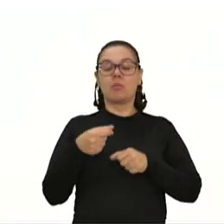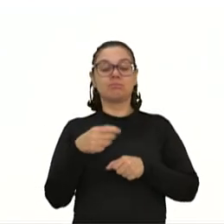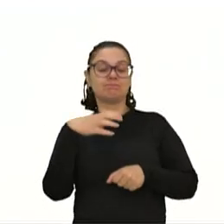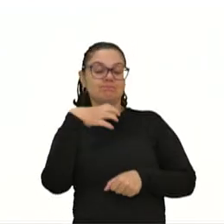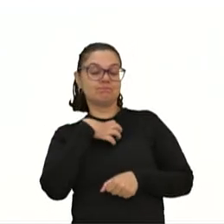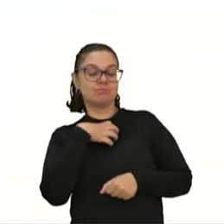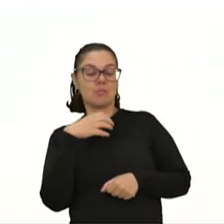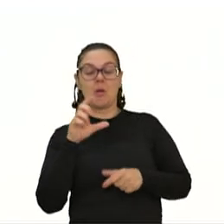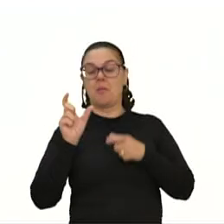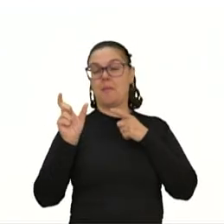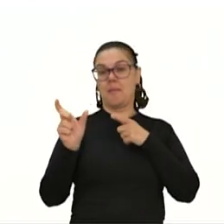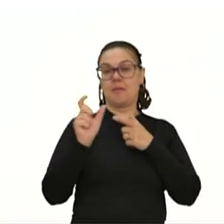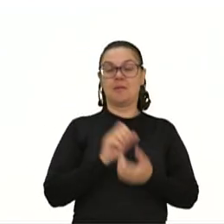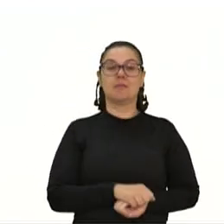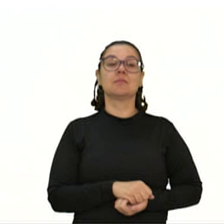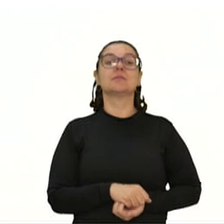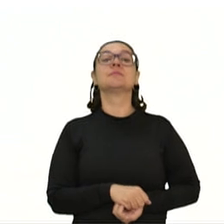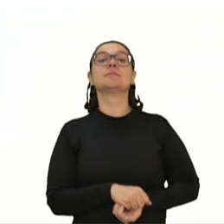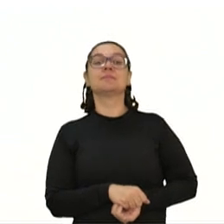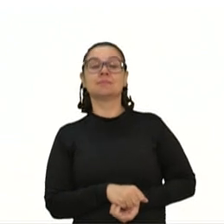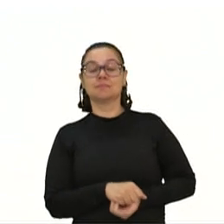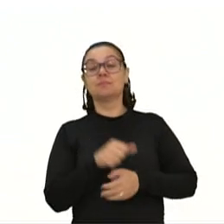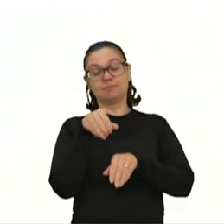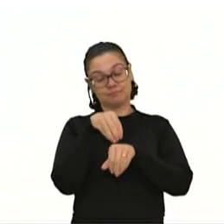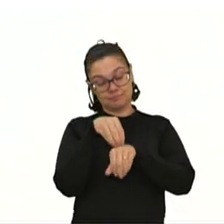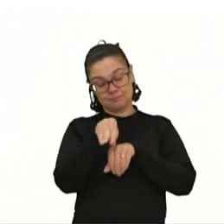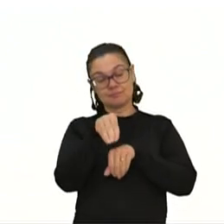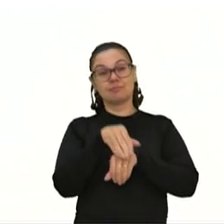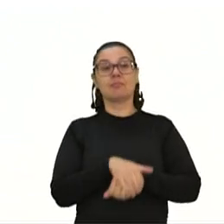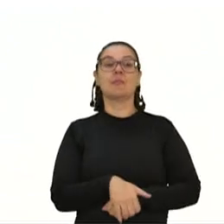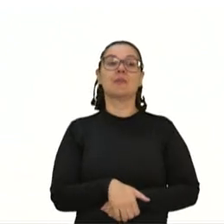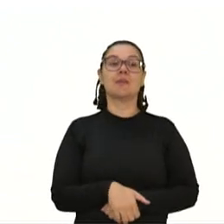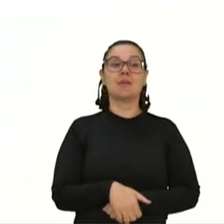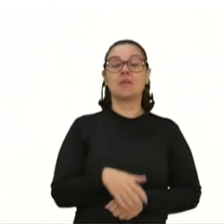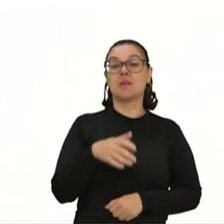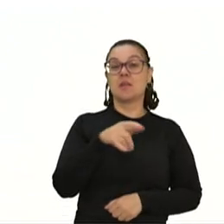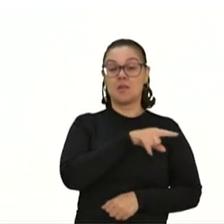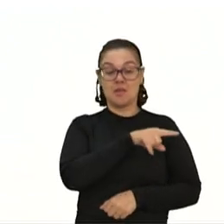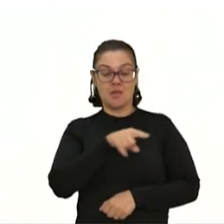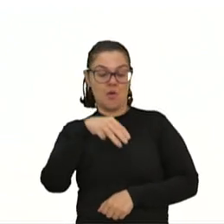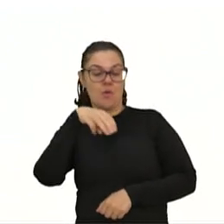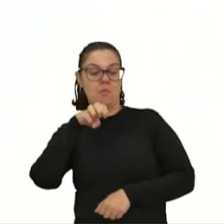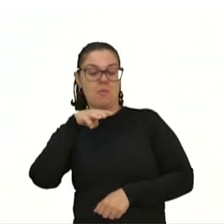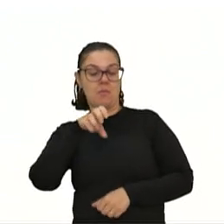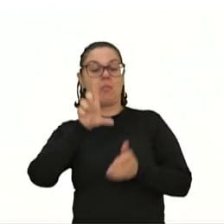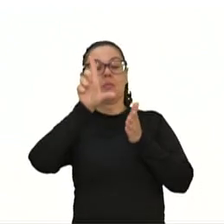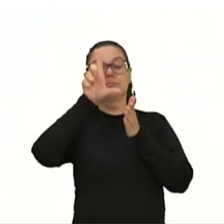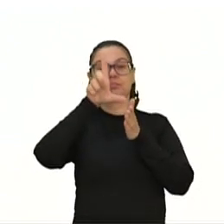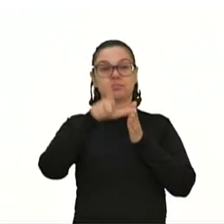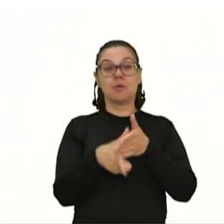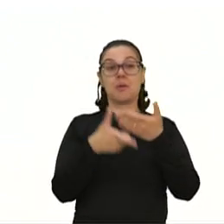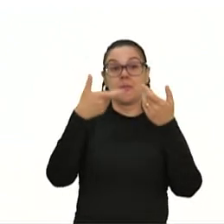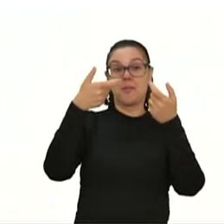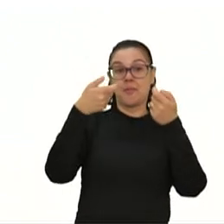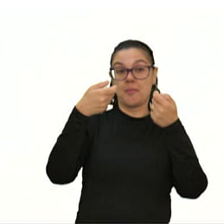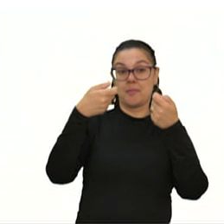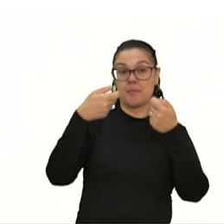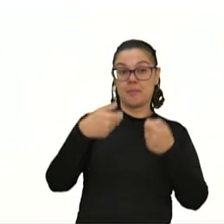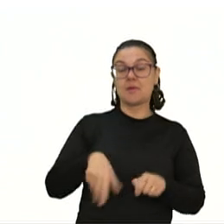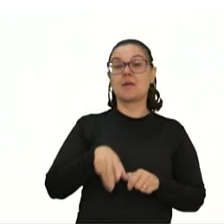da palavra should ali, né? Que seria um conselho, ó. Os memes desatualizados deveriam